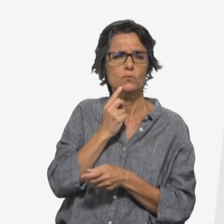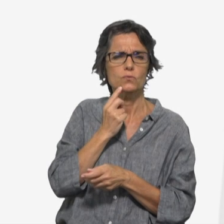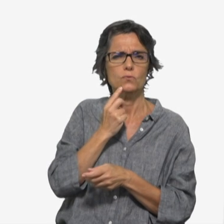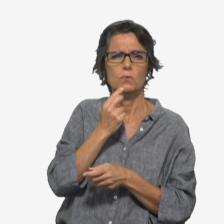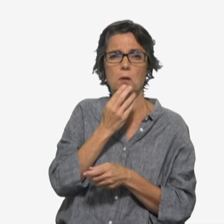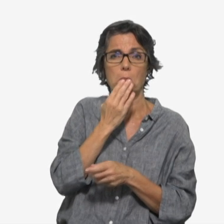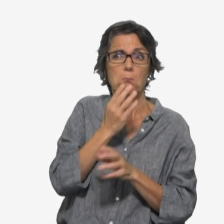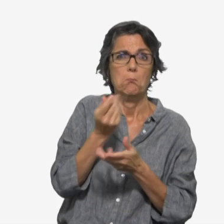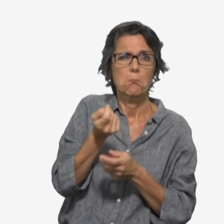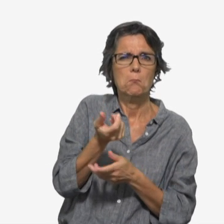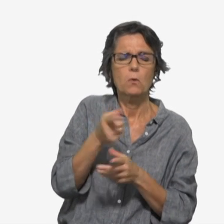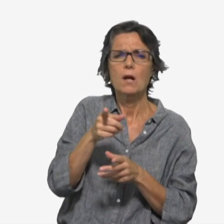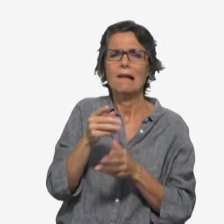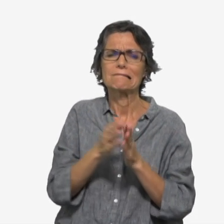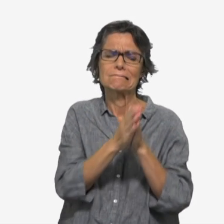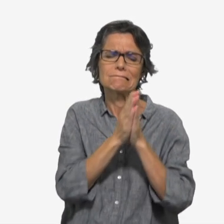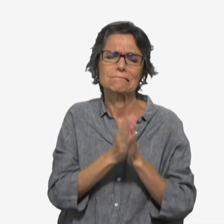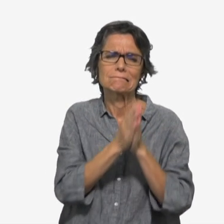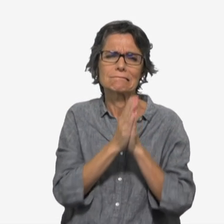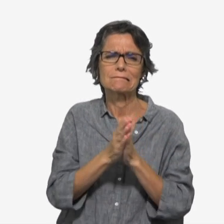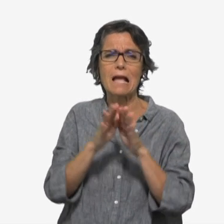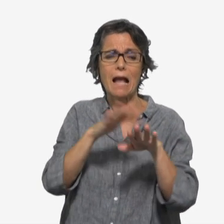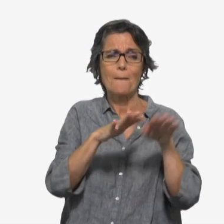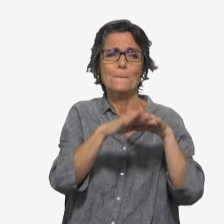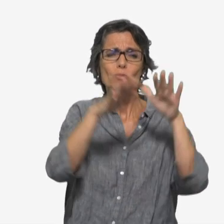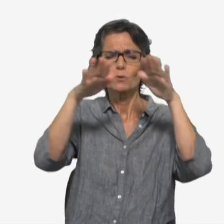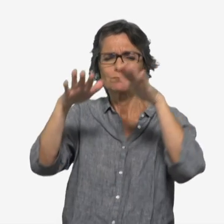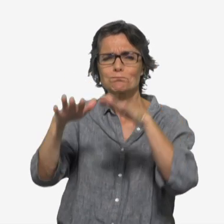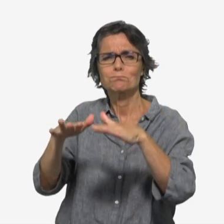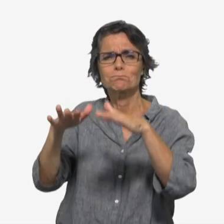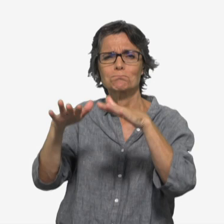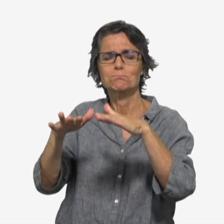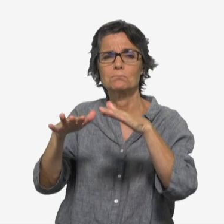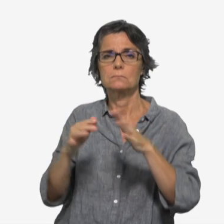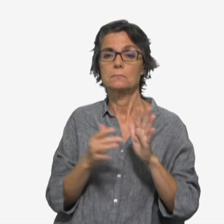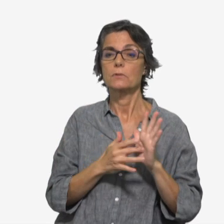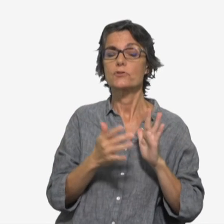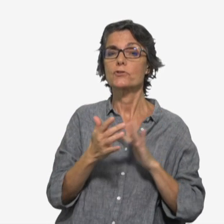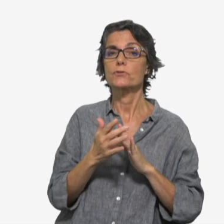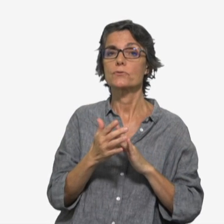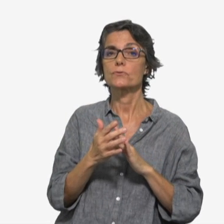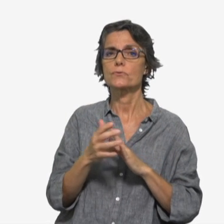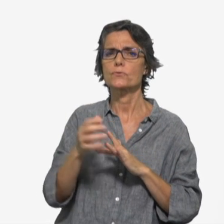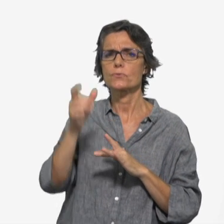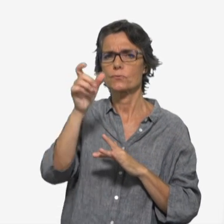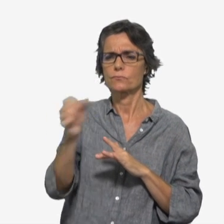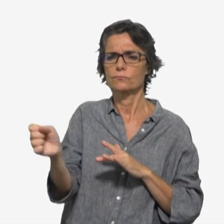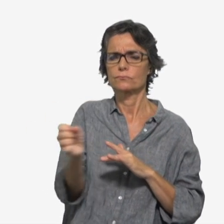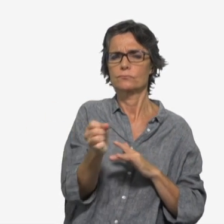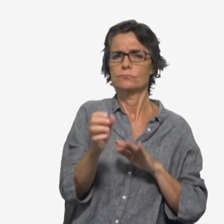e suplicaram-lhe que impusesse as mãos sobre ele. Jesus, afastando-se com ele da